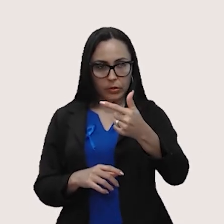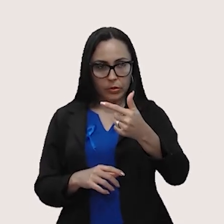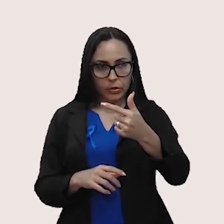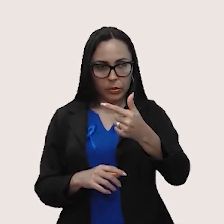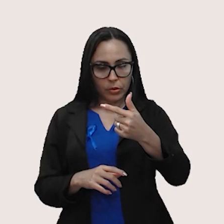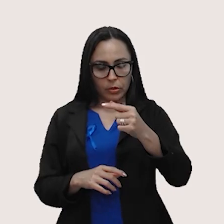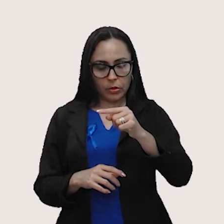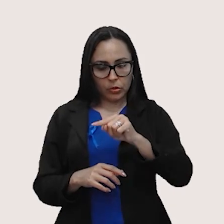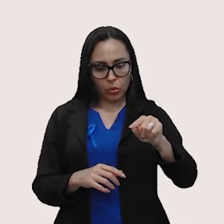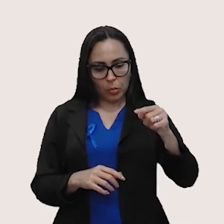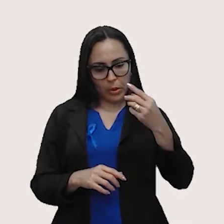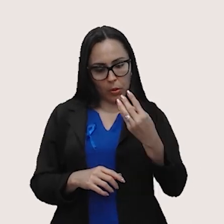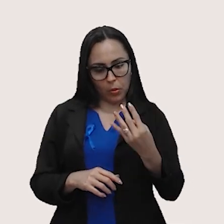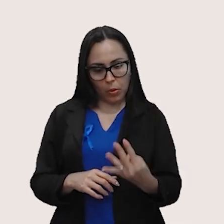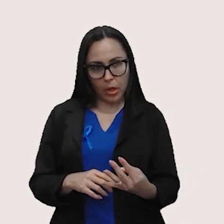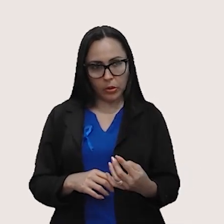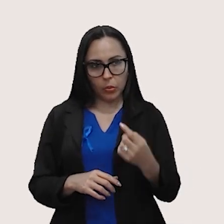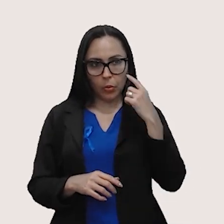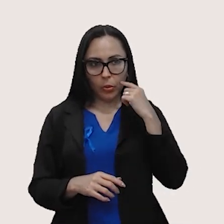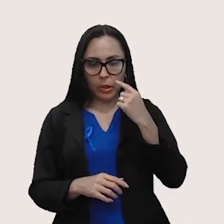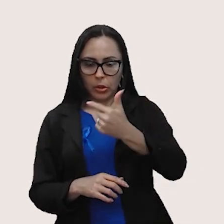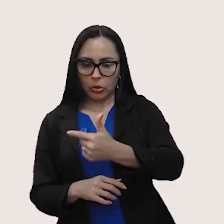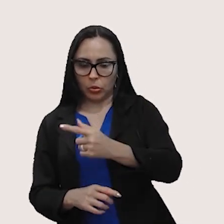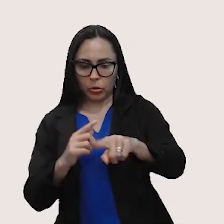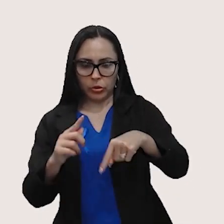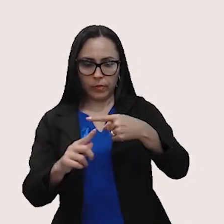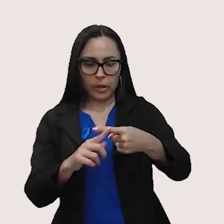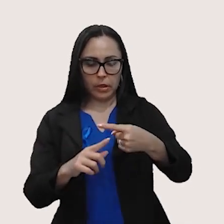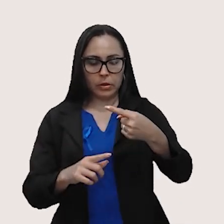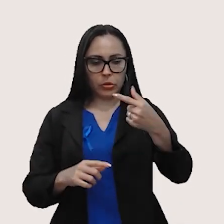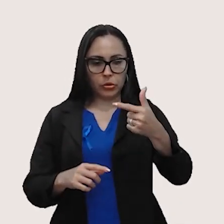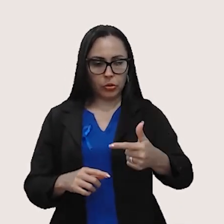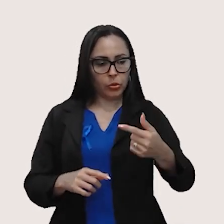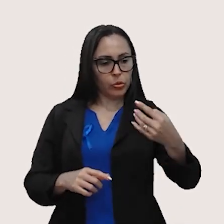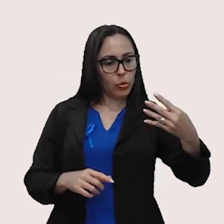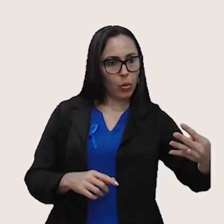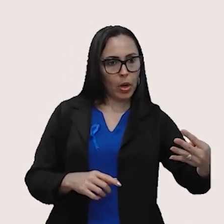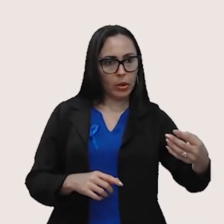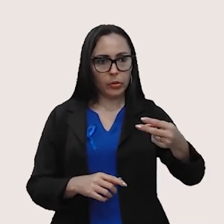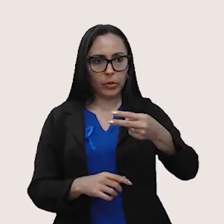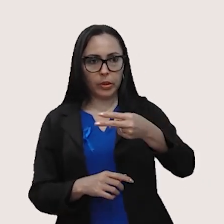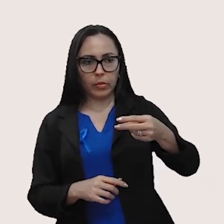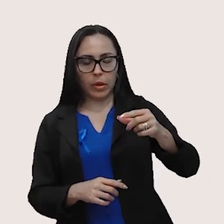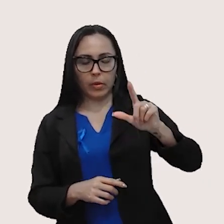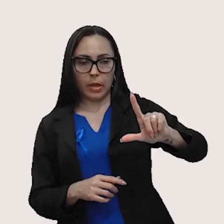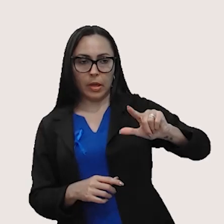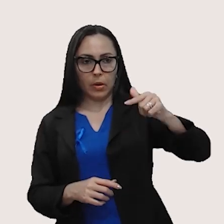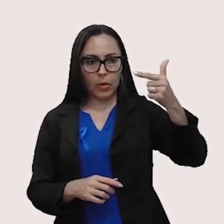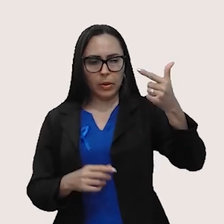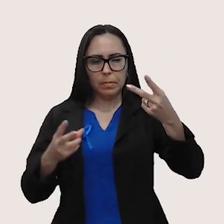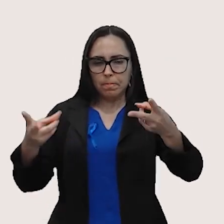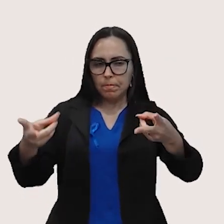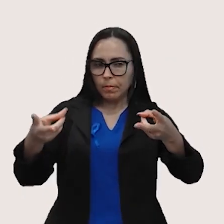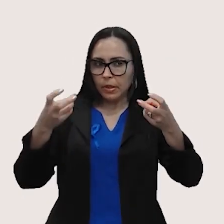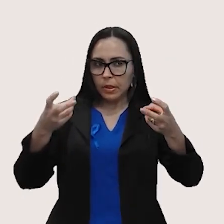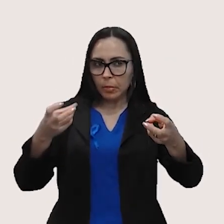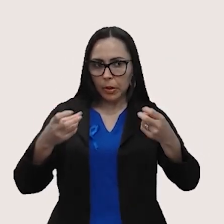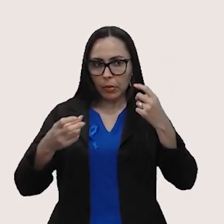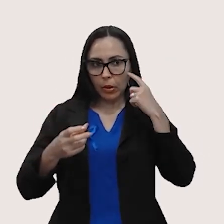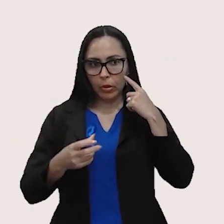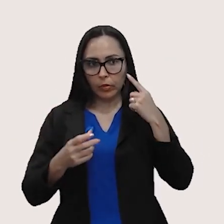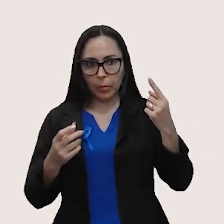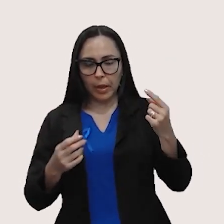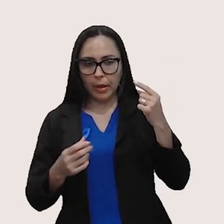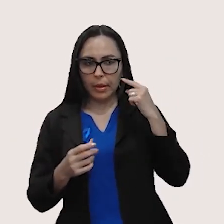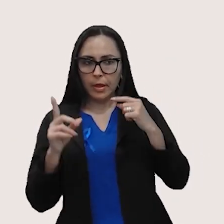ao quadrado, que dá 4, igual a L ao quadrado. Percebeu? Agora, meu povo, vou pegar essa parte aqui, ó, que